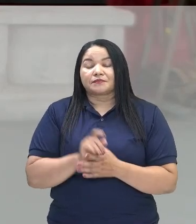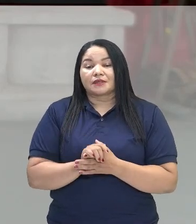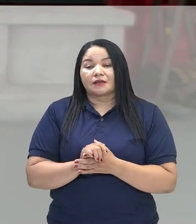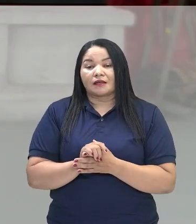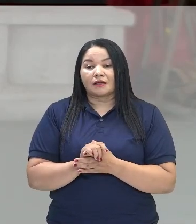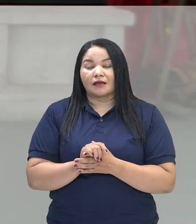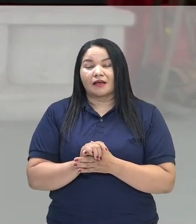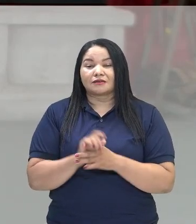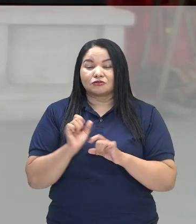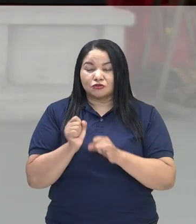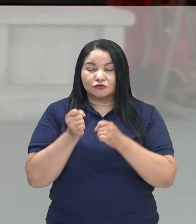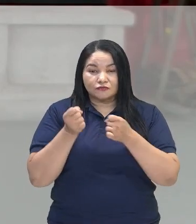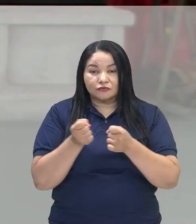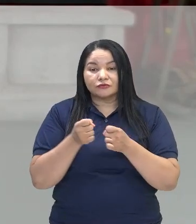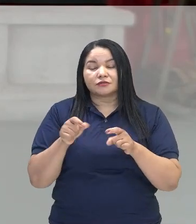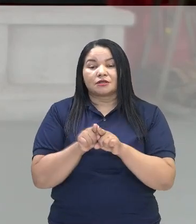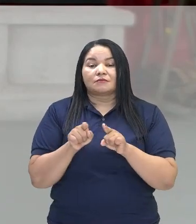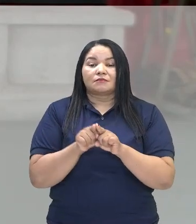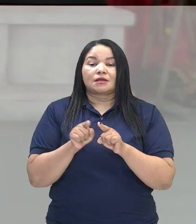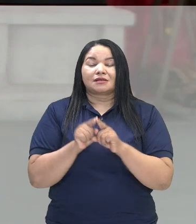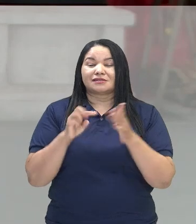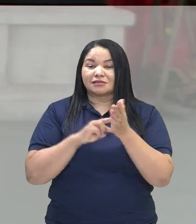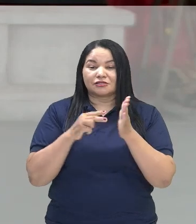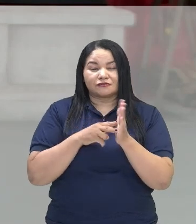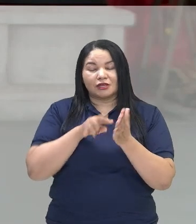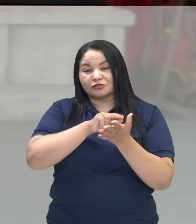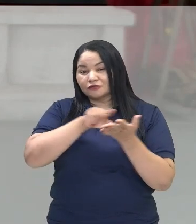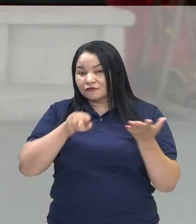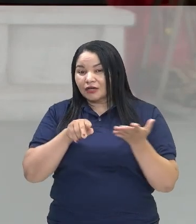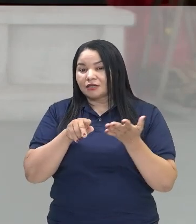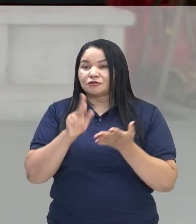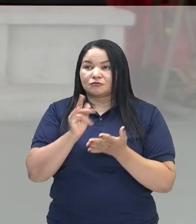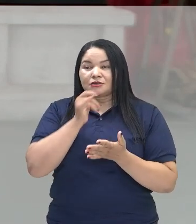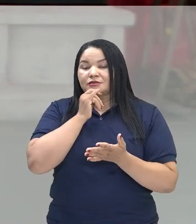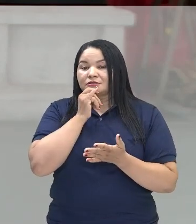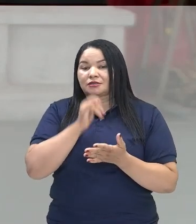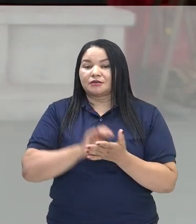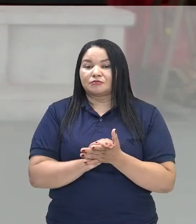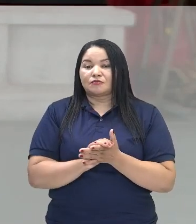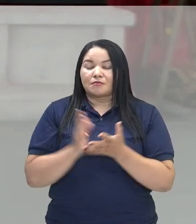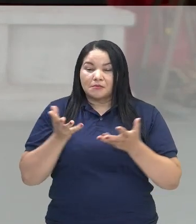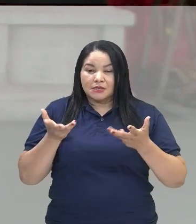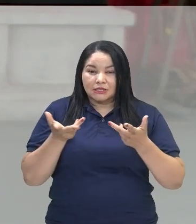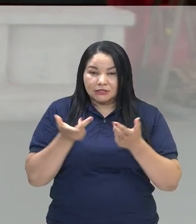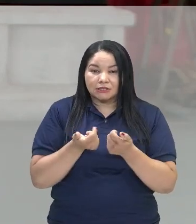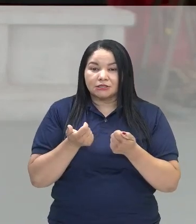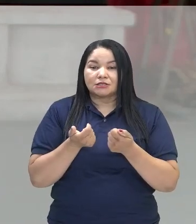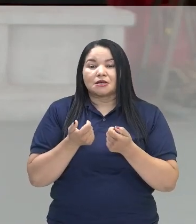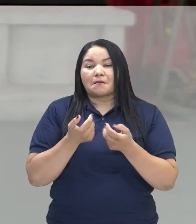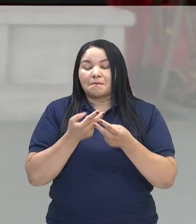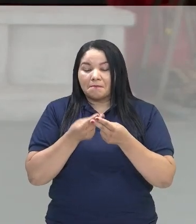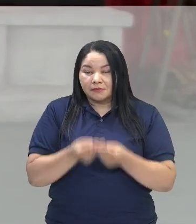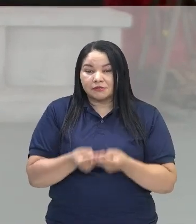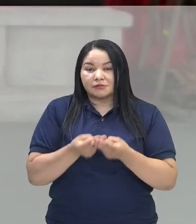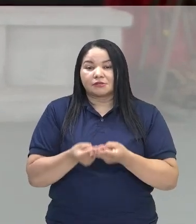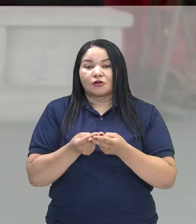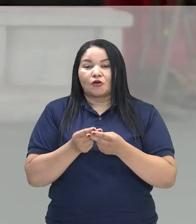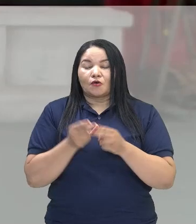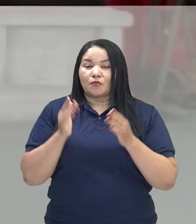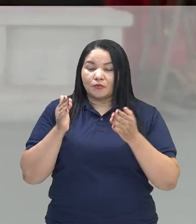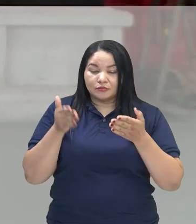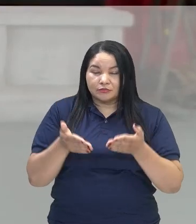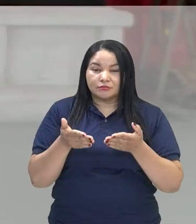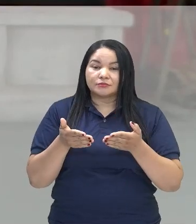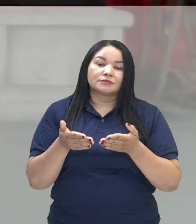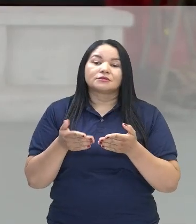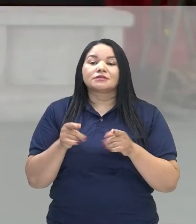significa esforço, mas ele demanda uma série de significados como diligência, paciência, dedicação.